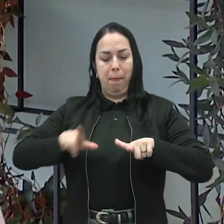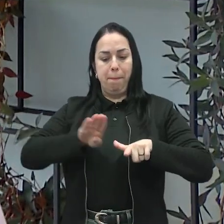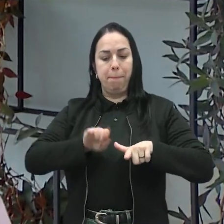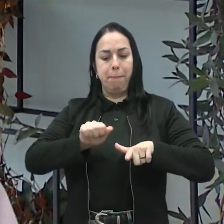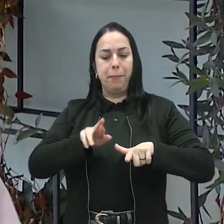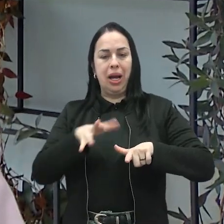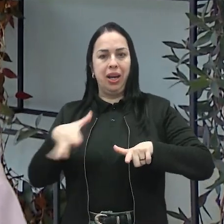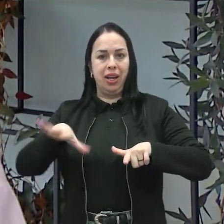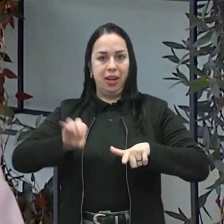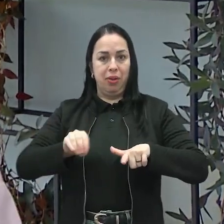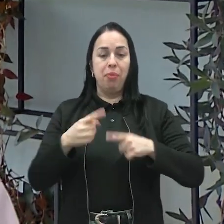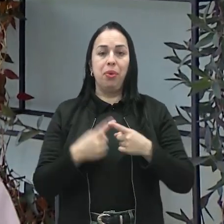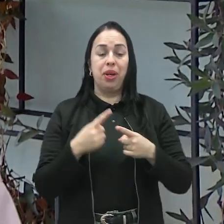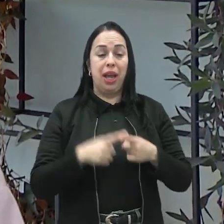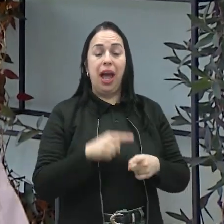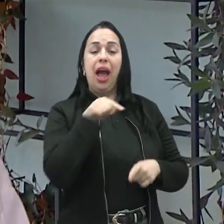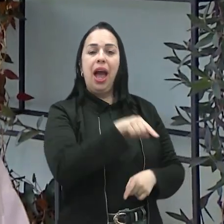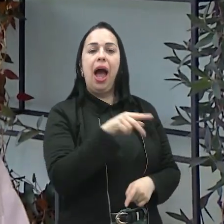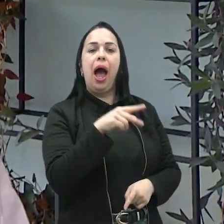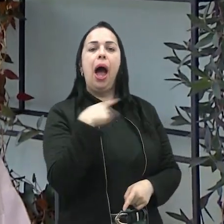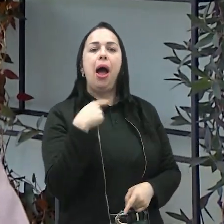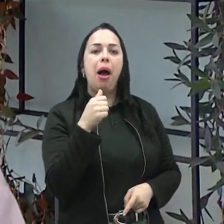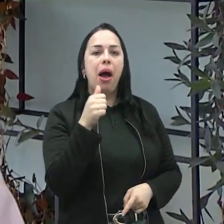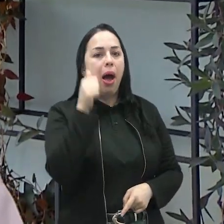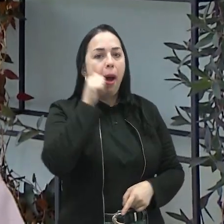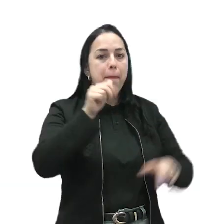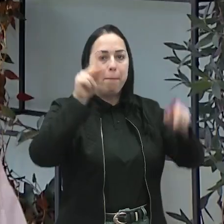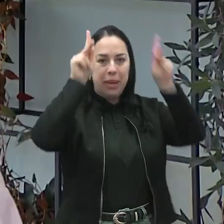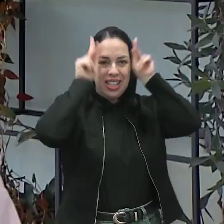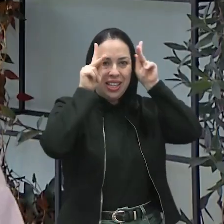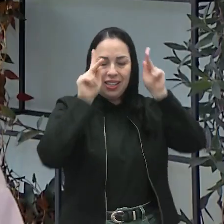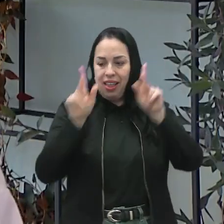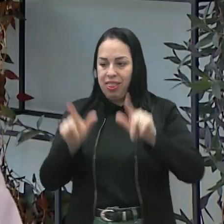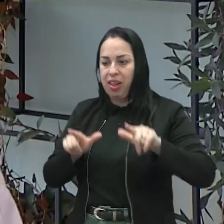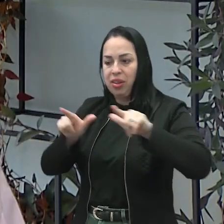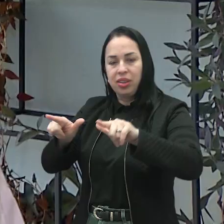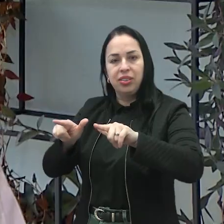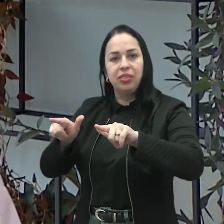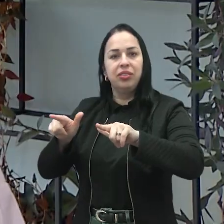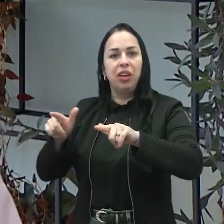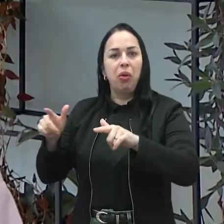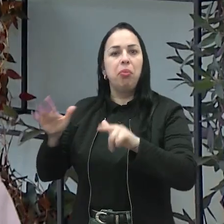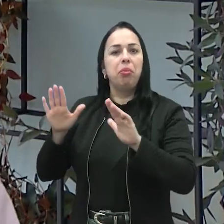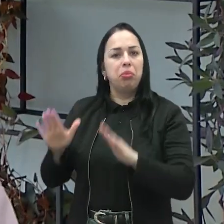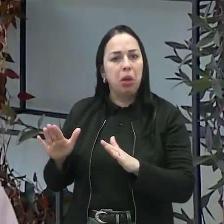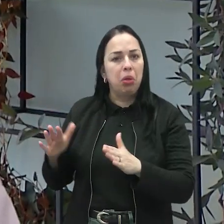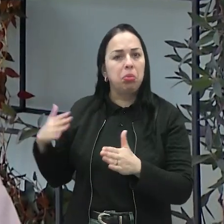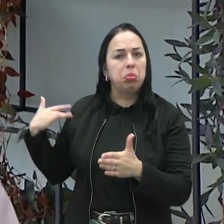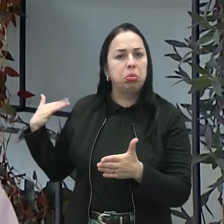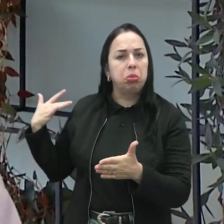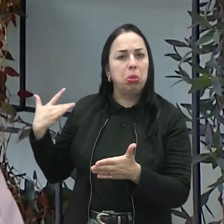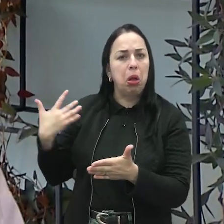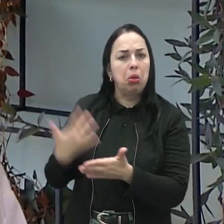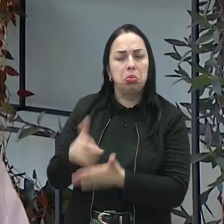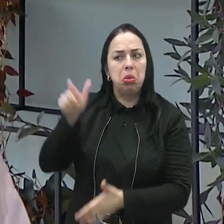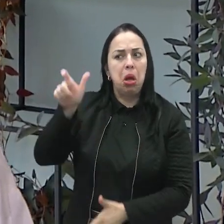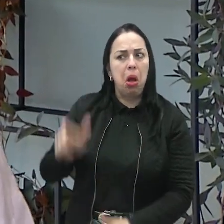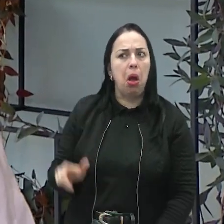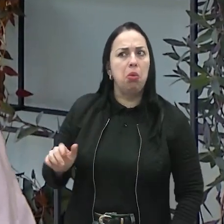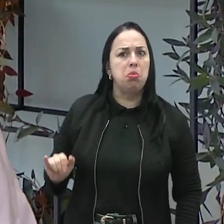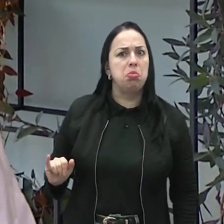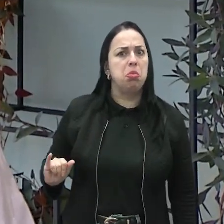barão por uma nomeação da Princesa Isabel. Desde então, a